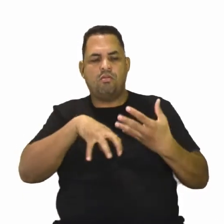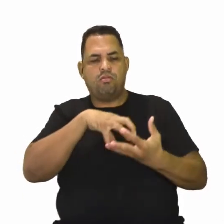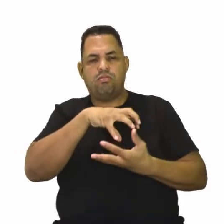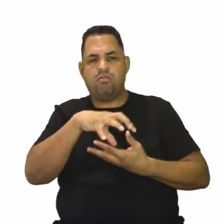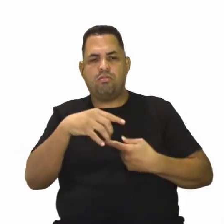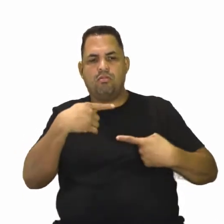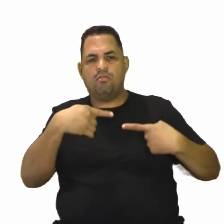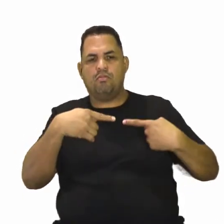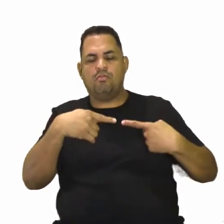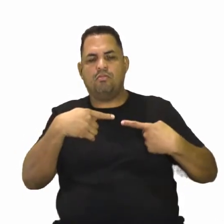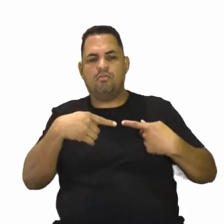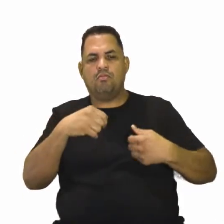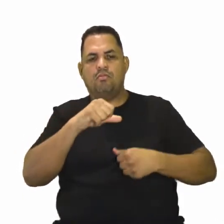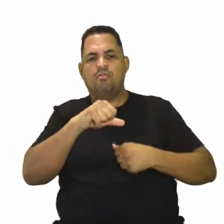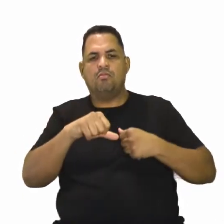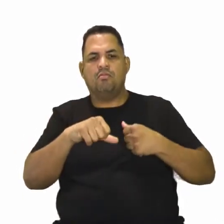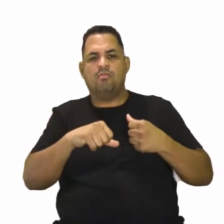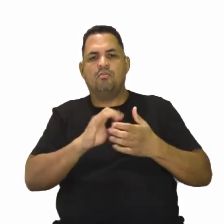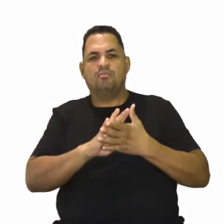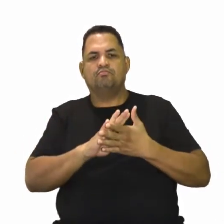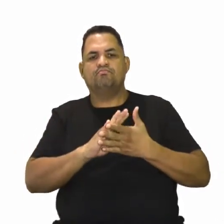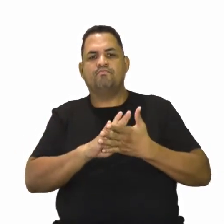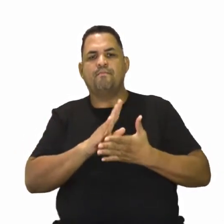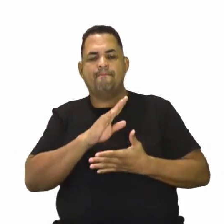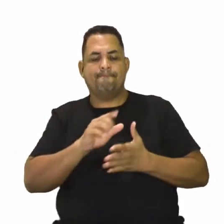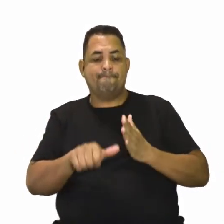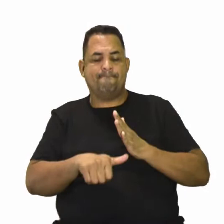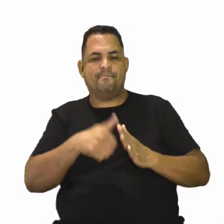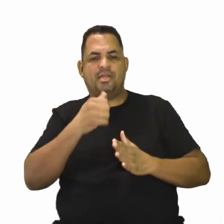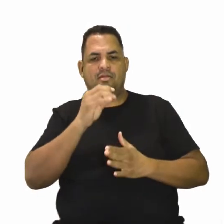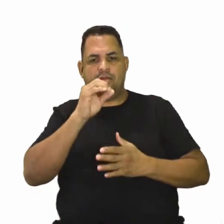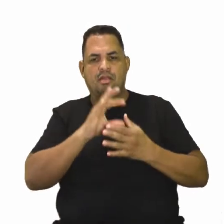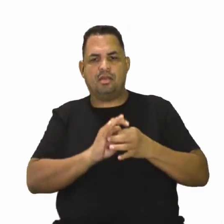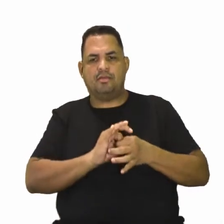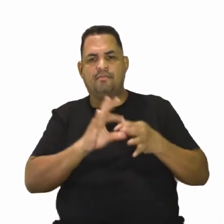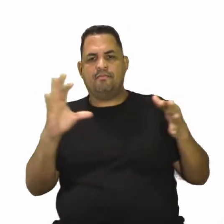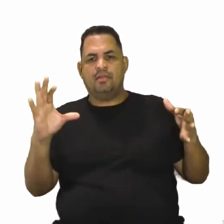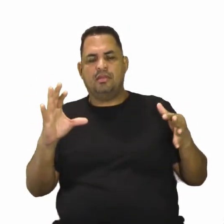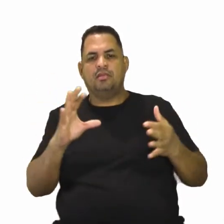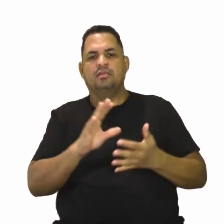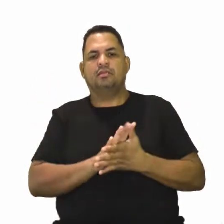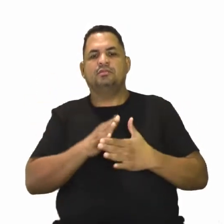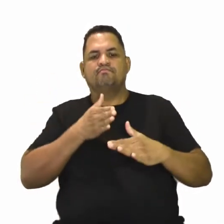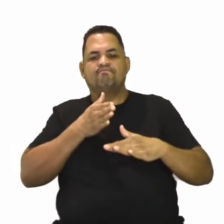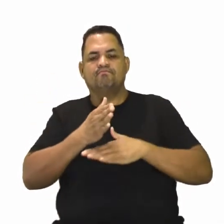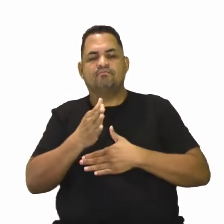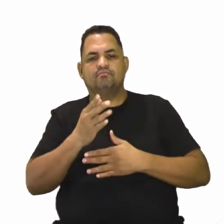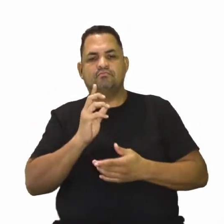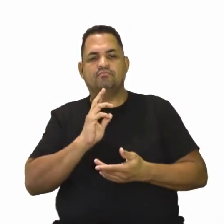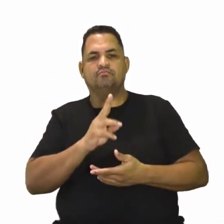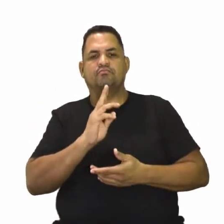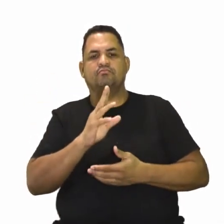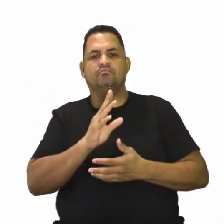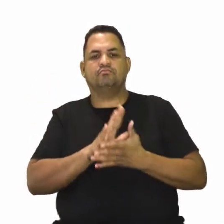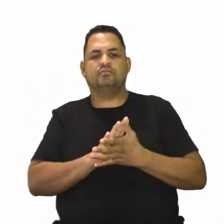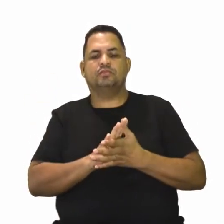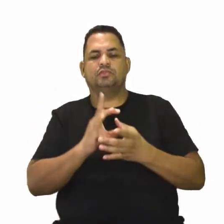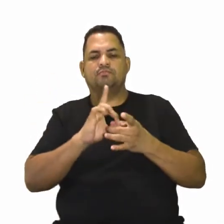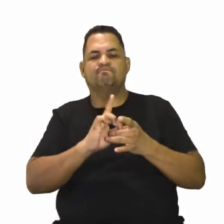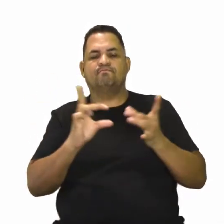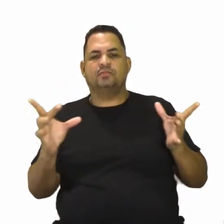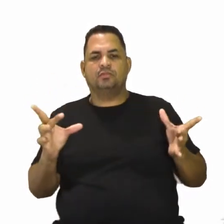política, priorizando o quê? A liberdade. Tentando entrar dentro do processo